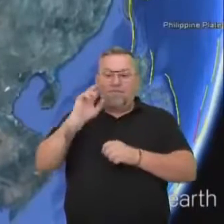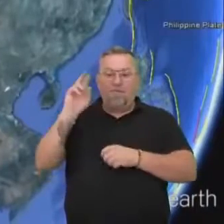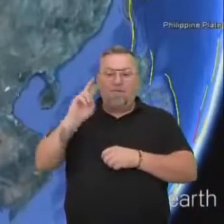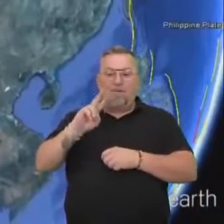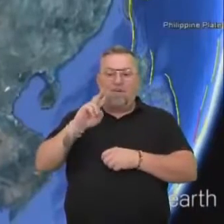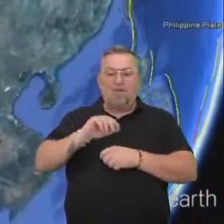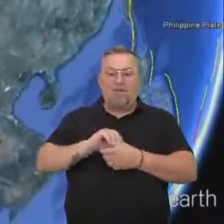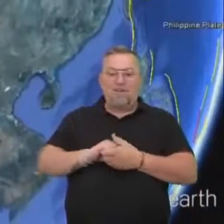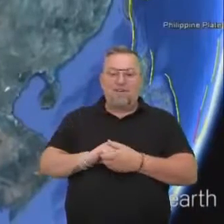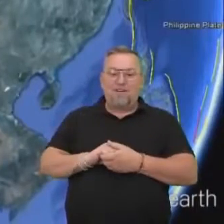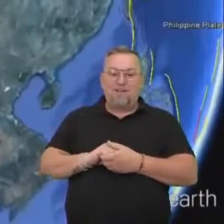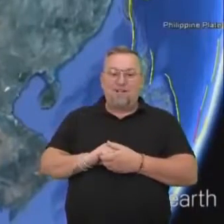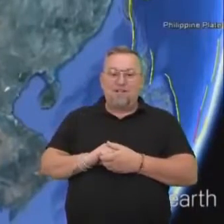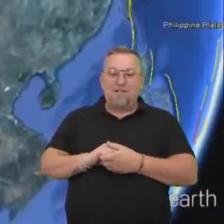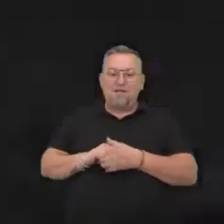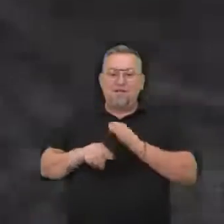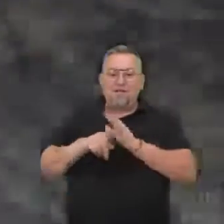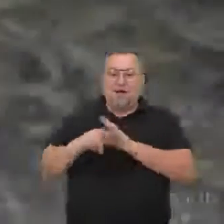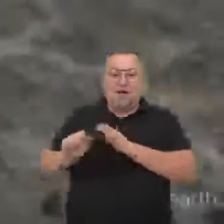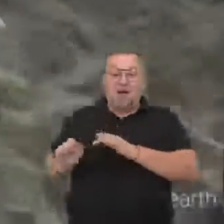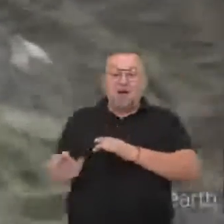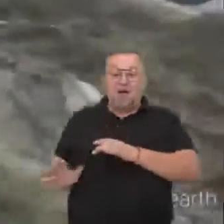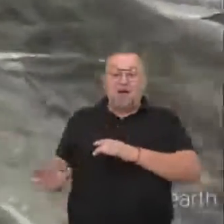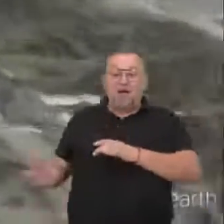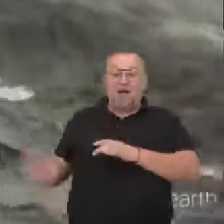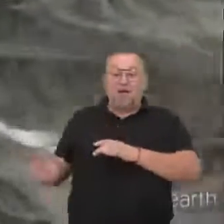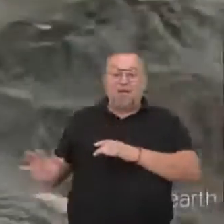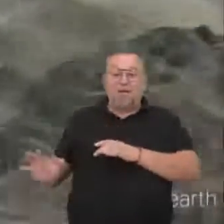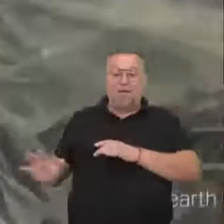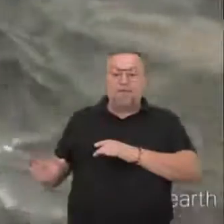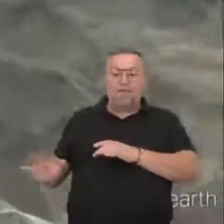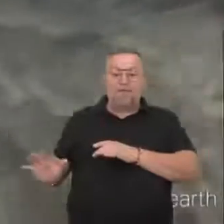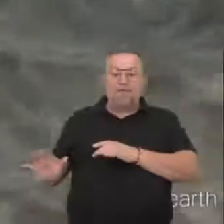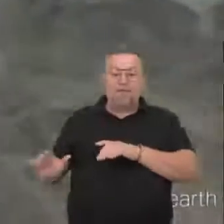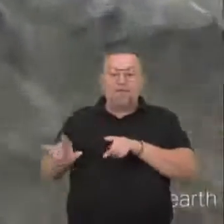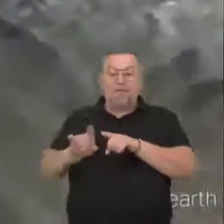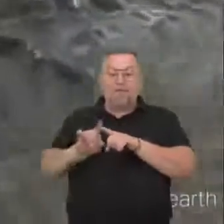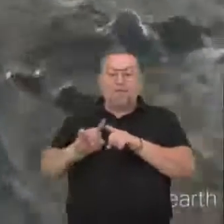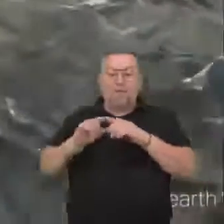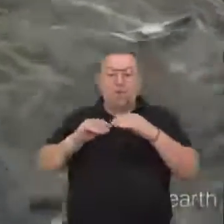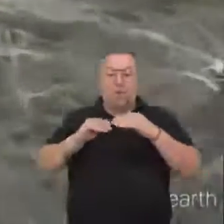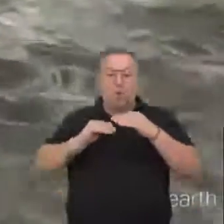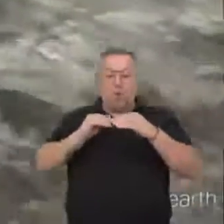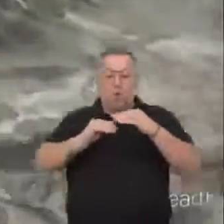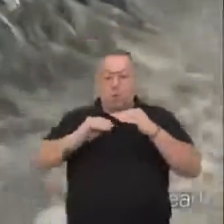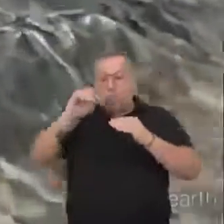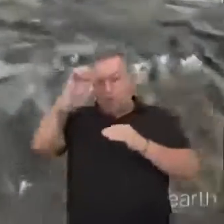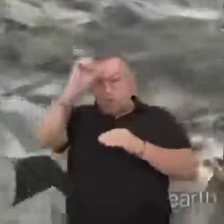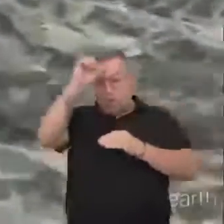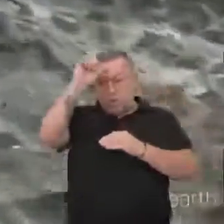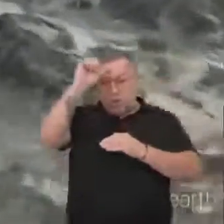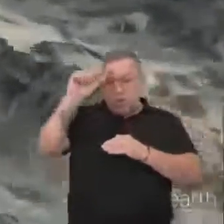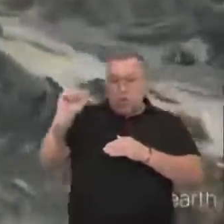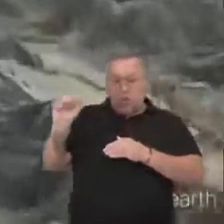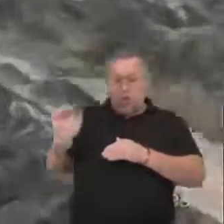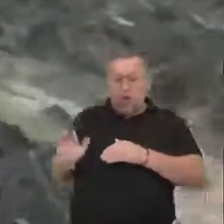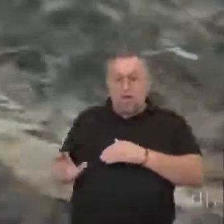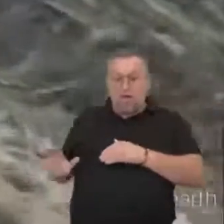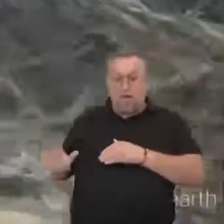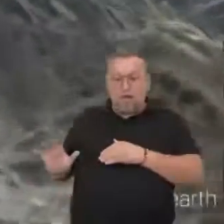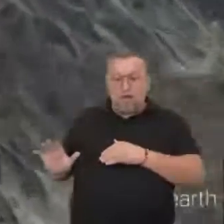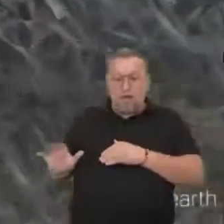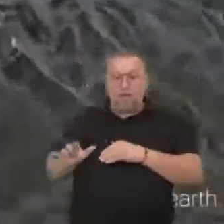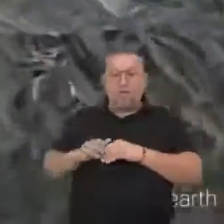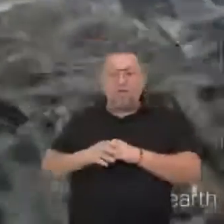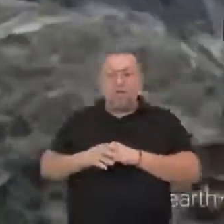né? A região lá da Ásia, né? A formação aí da placa indiana com a placa asiática, né? O que formou aí